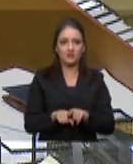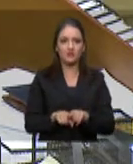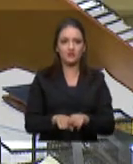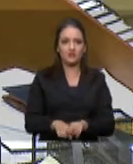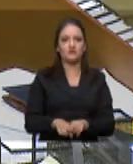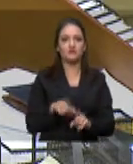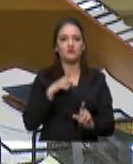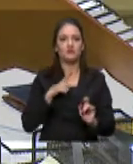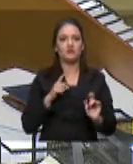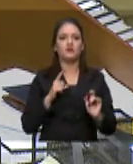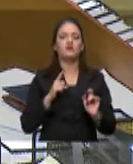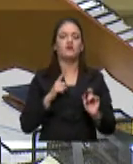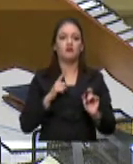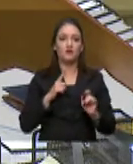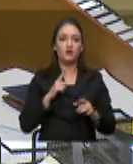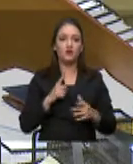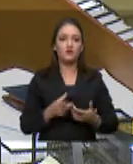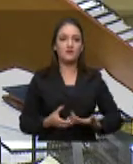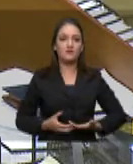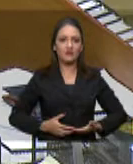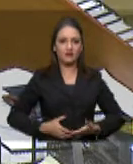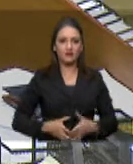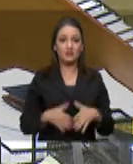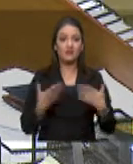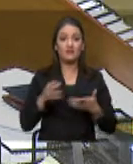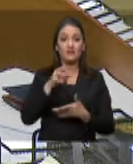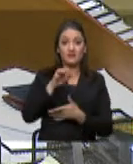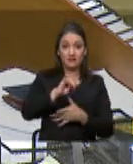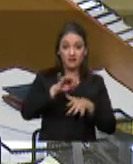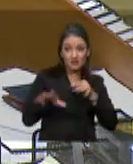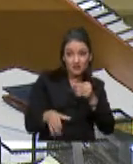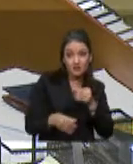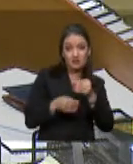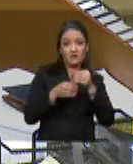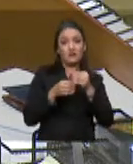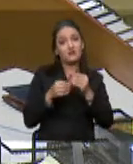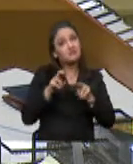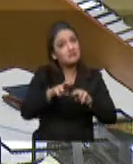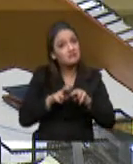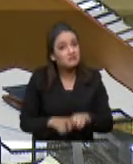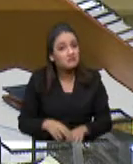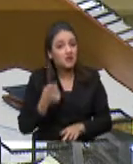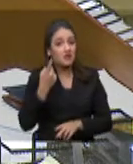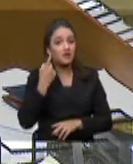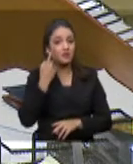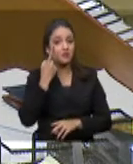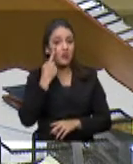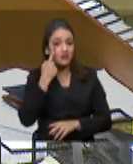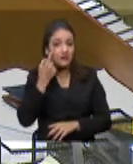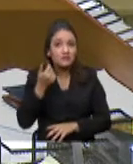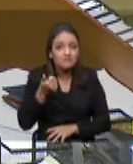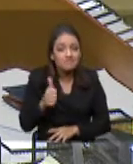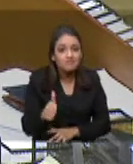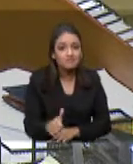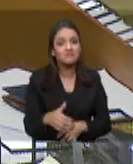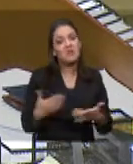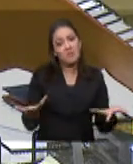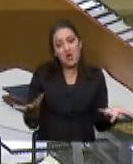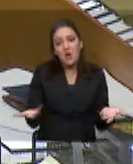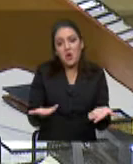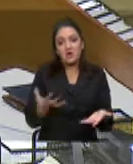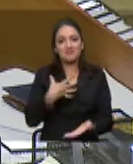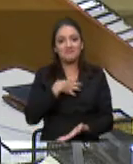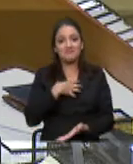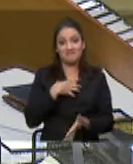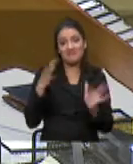me distanciar do caso dos autos a título de especulação, né? E agora me sinto muito feliz que o